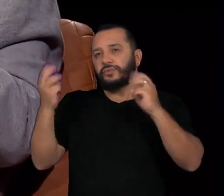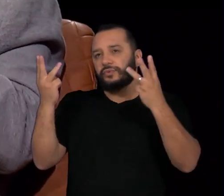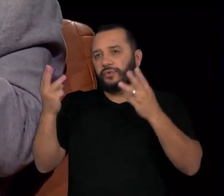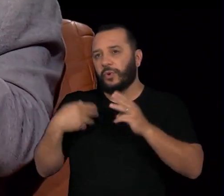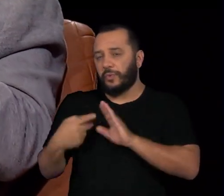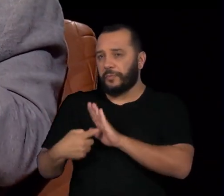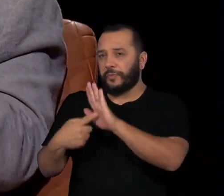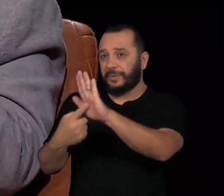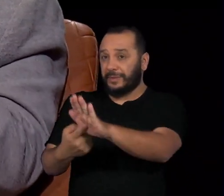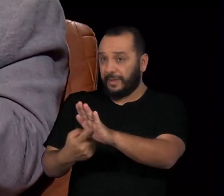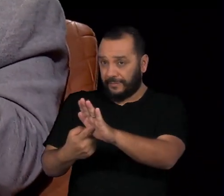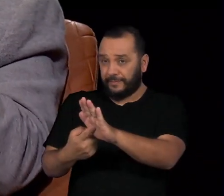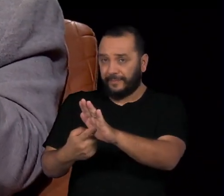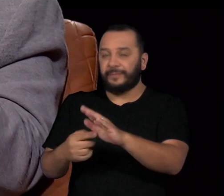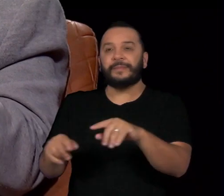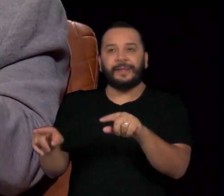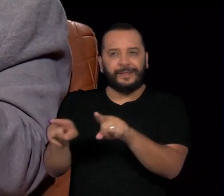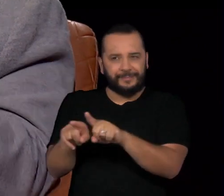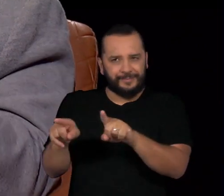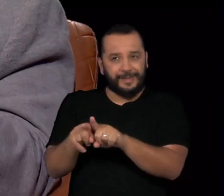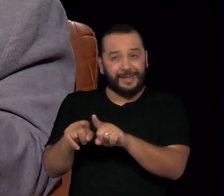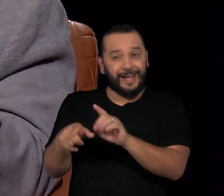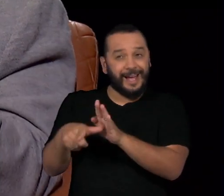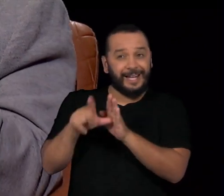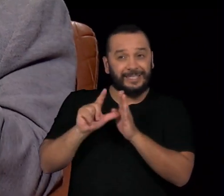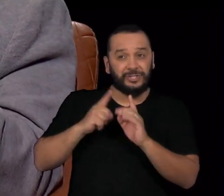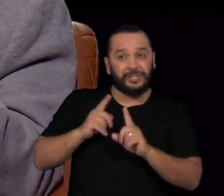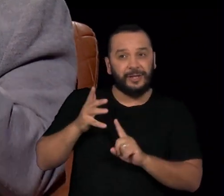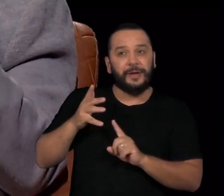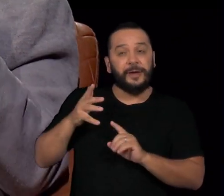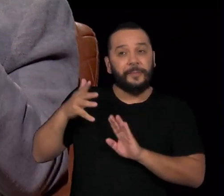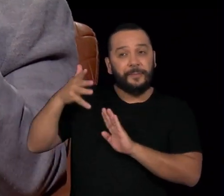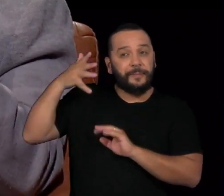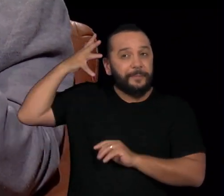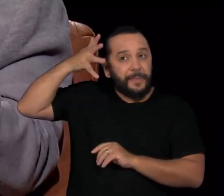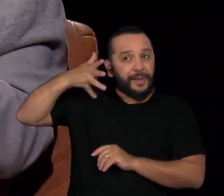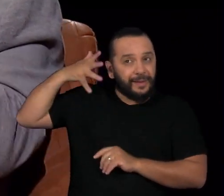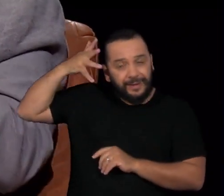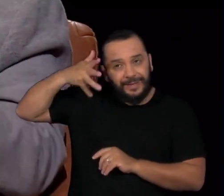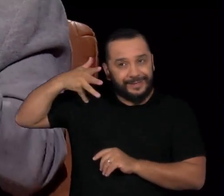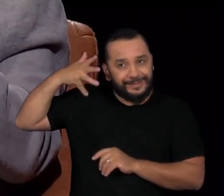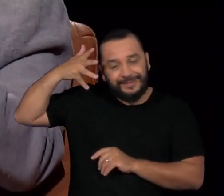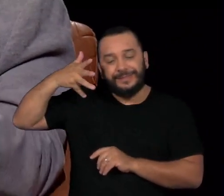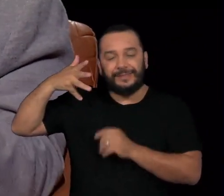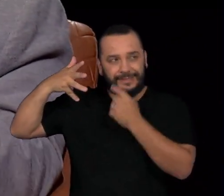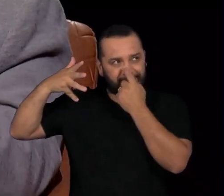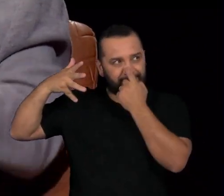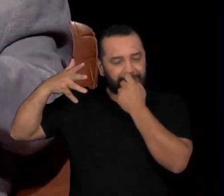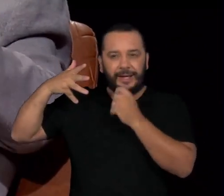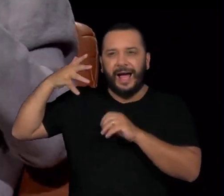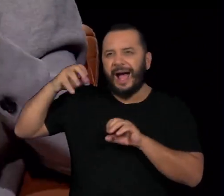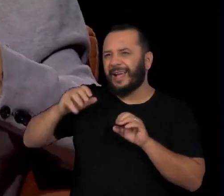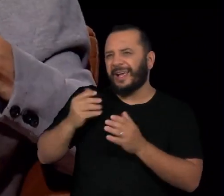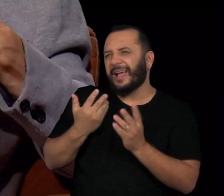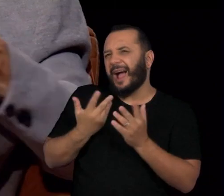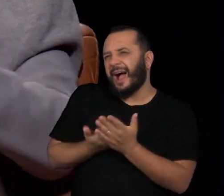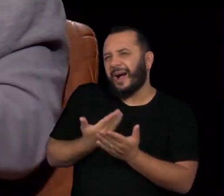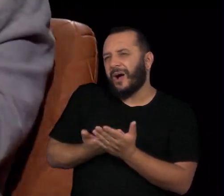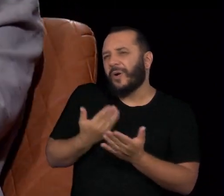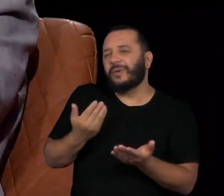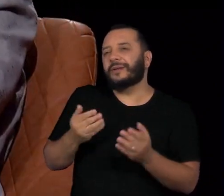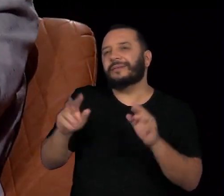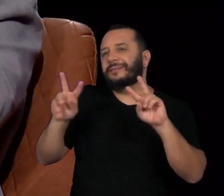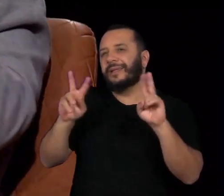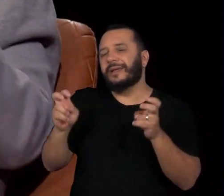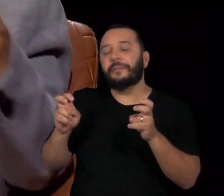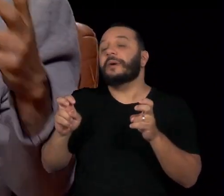uma espécie de uma aula espetáculo uma palestra ilustrada sobre as danças populares como é que eu tinha assimilado como é